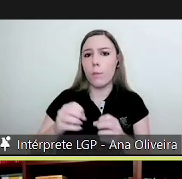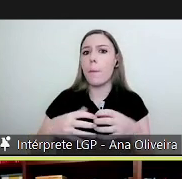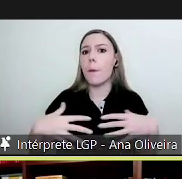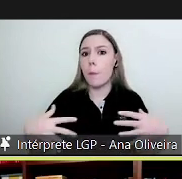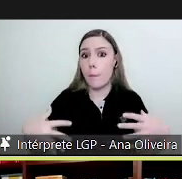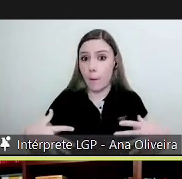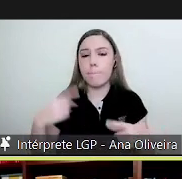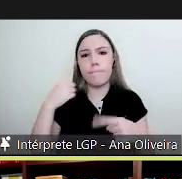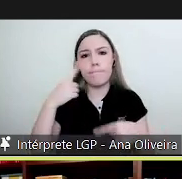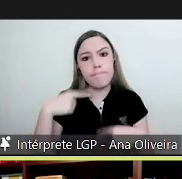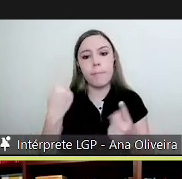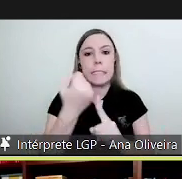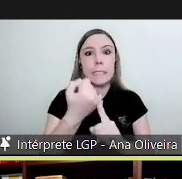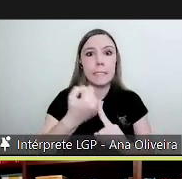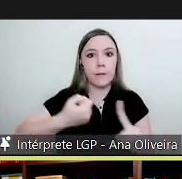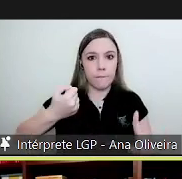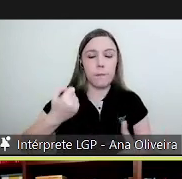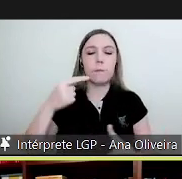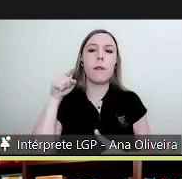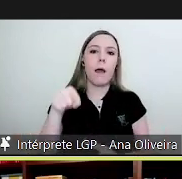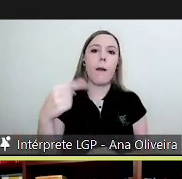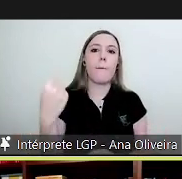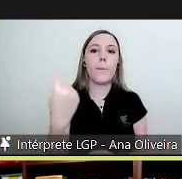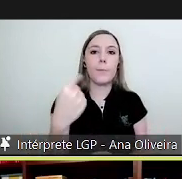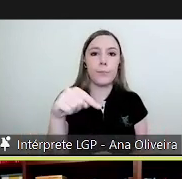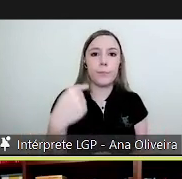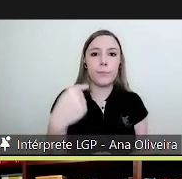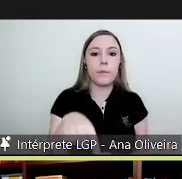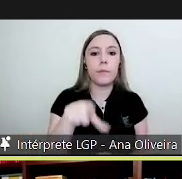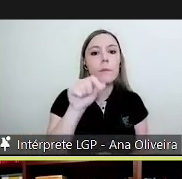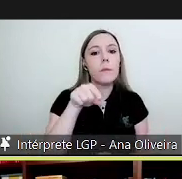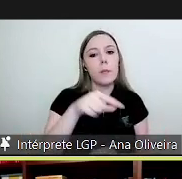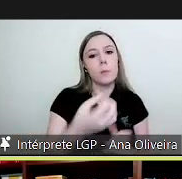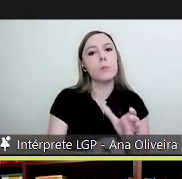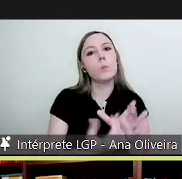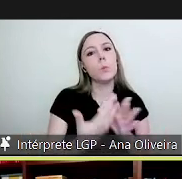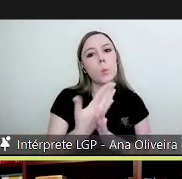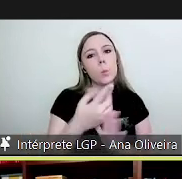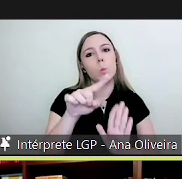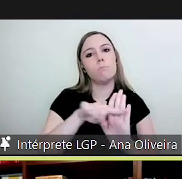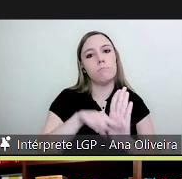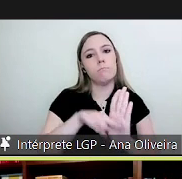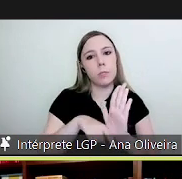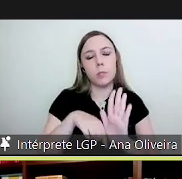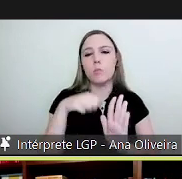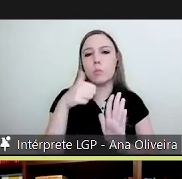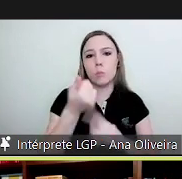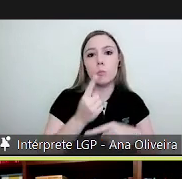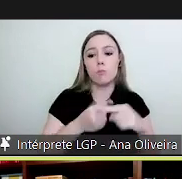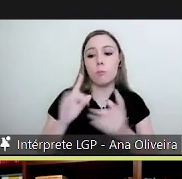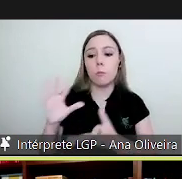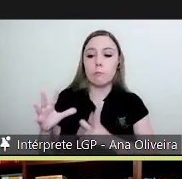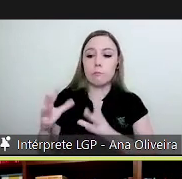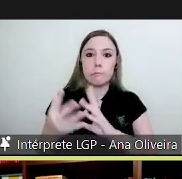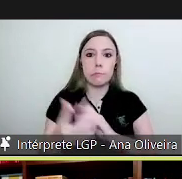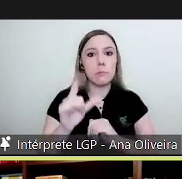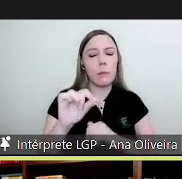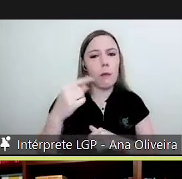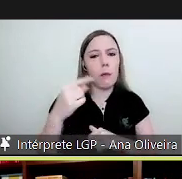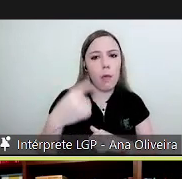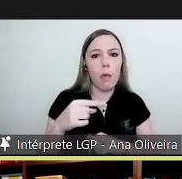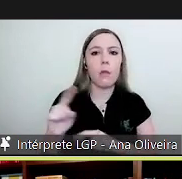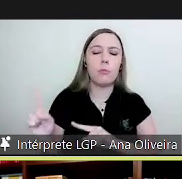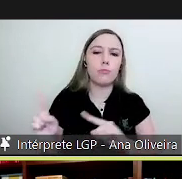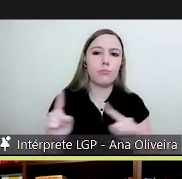desafios, e de ele está designadamente estes de implementar medidas de sustentabilidade que perpassam também os tópicos da mobilidade,